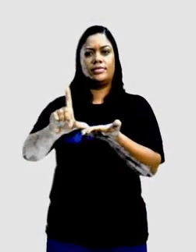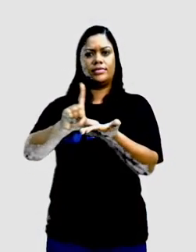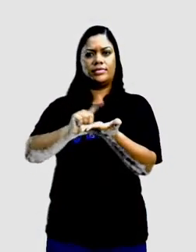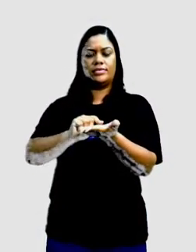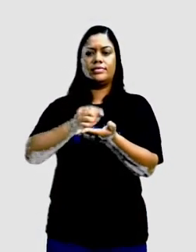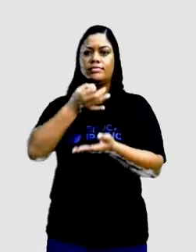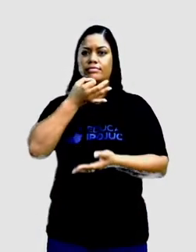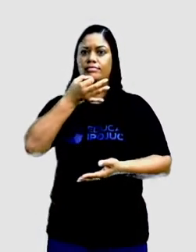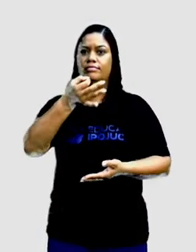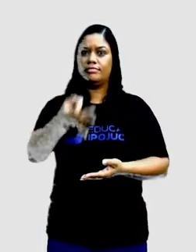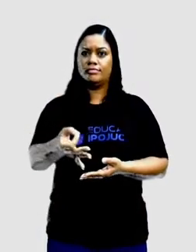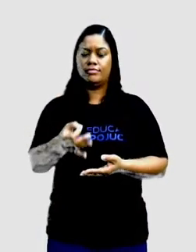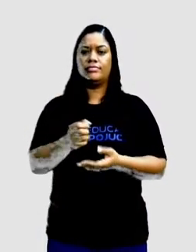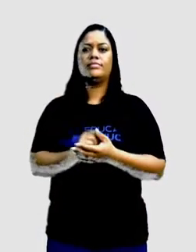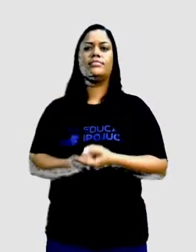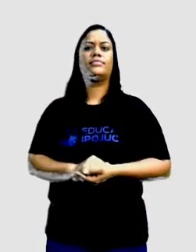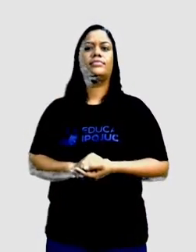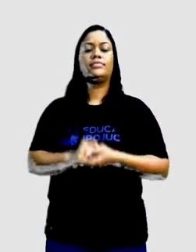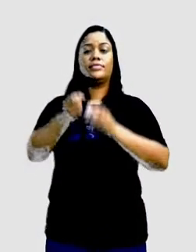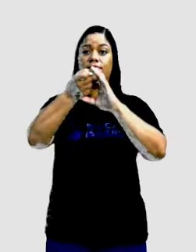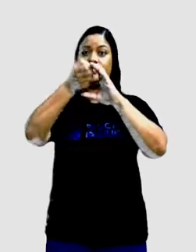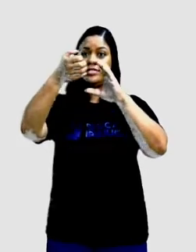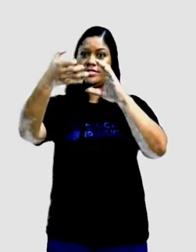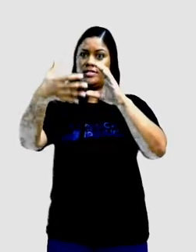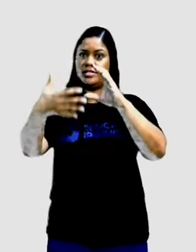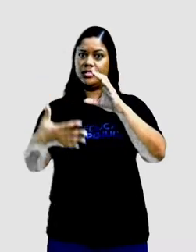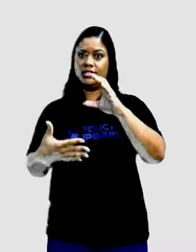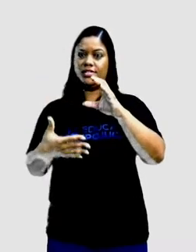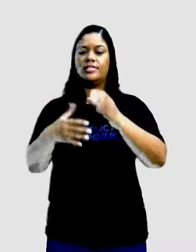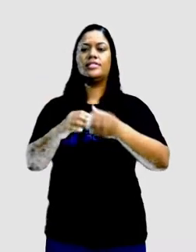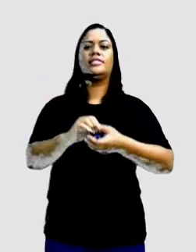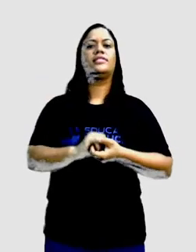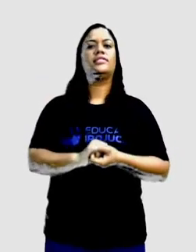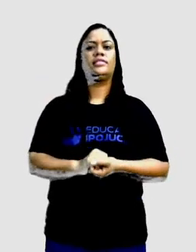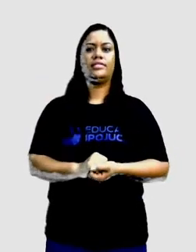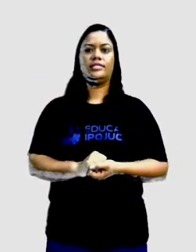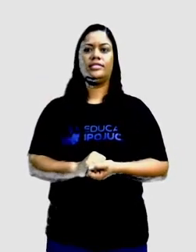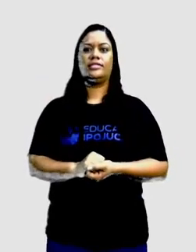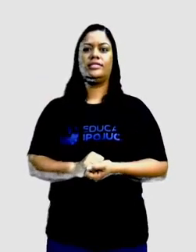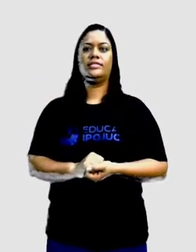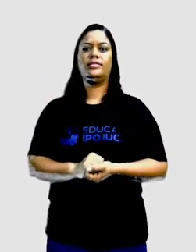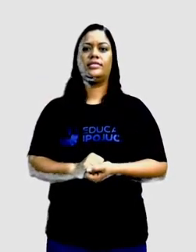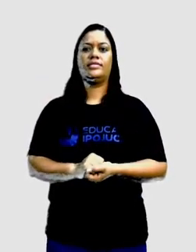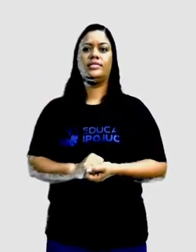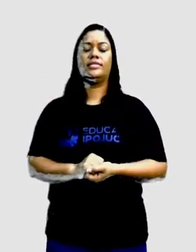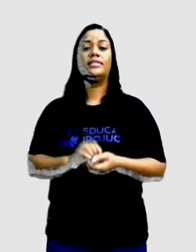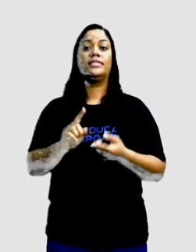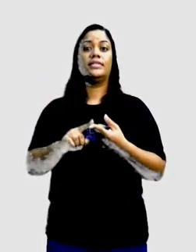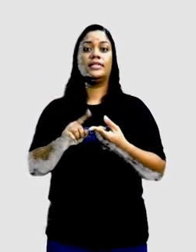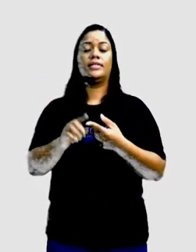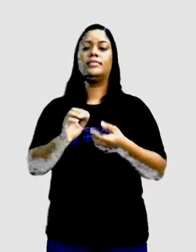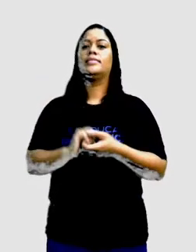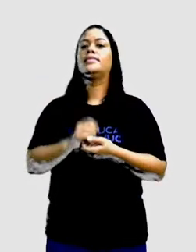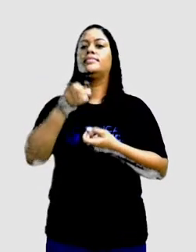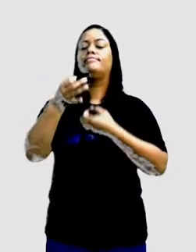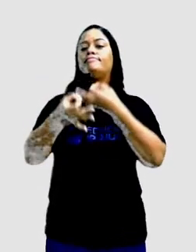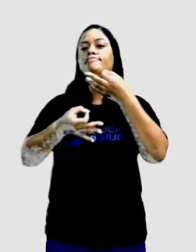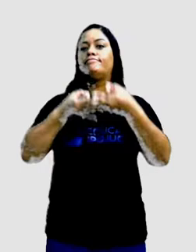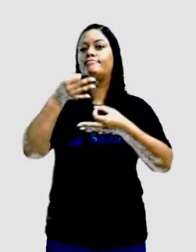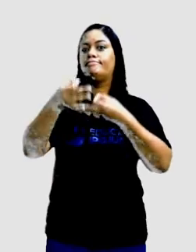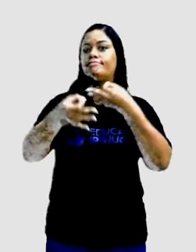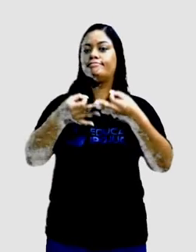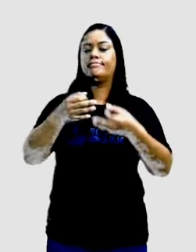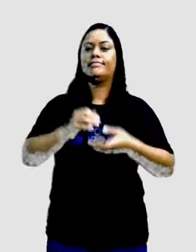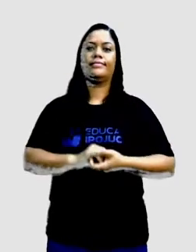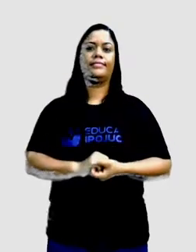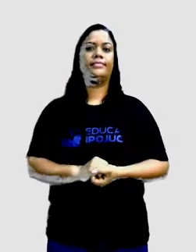seu contexto de produção suas principais características composicionais e discursivas ok